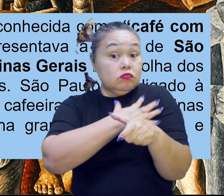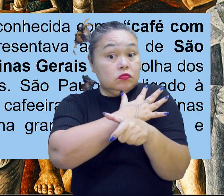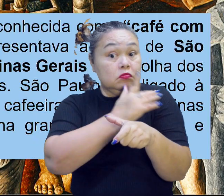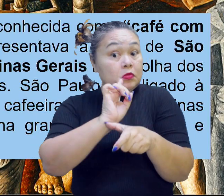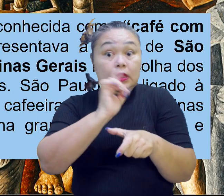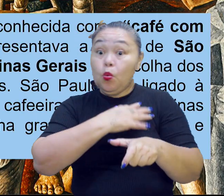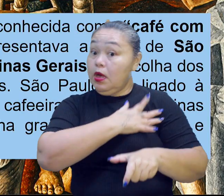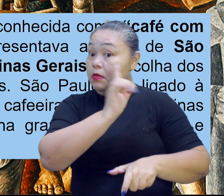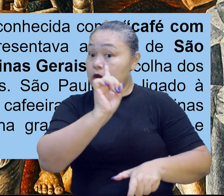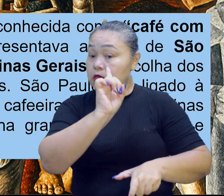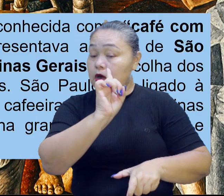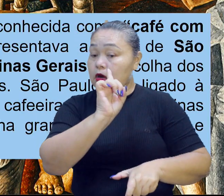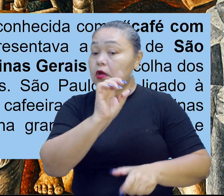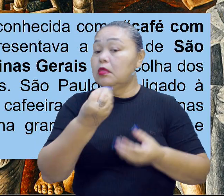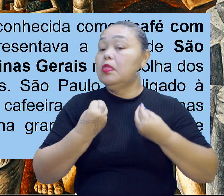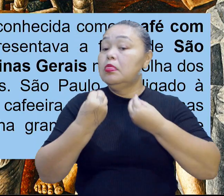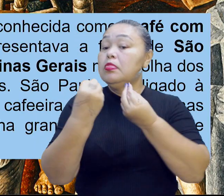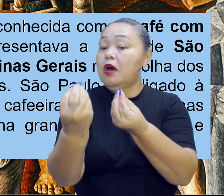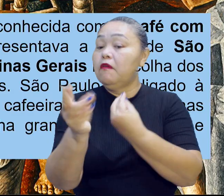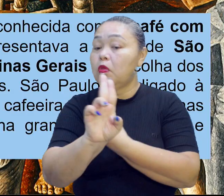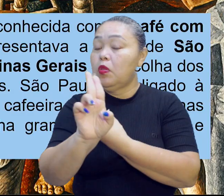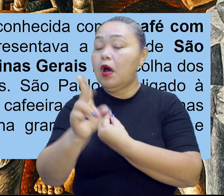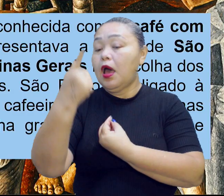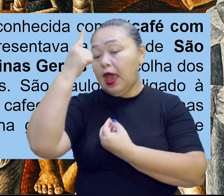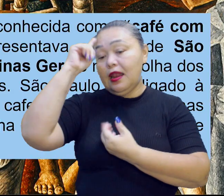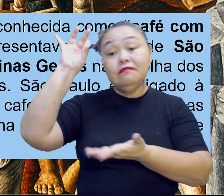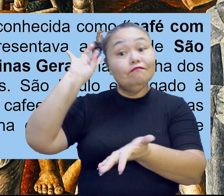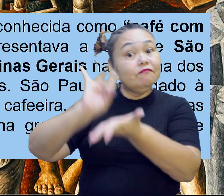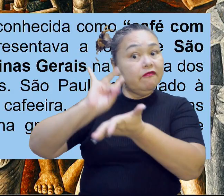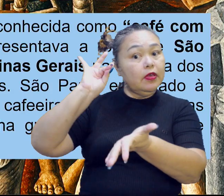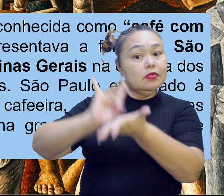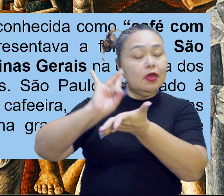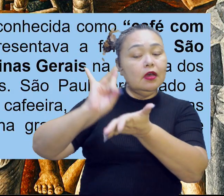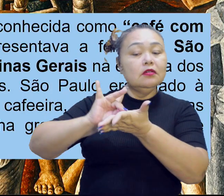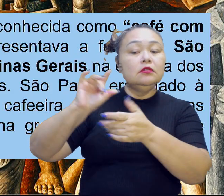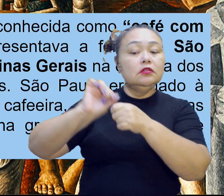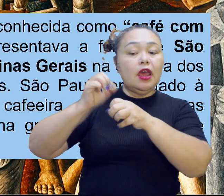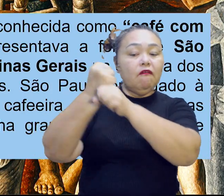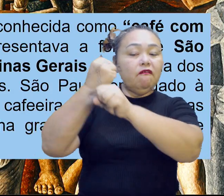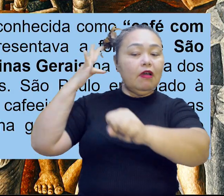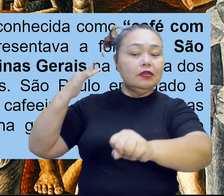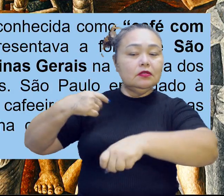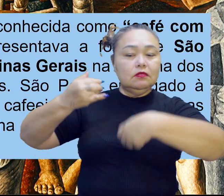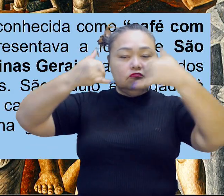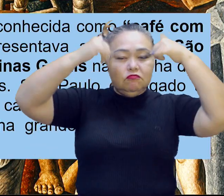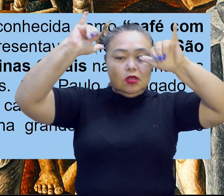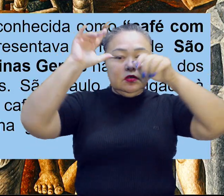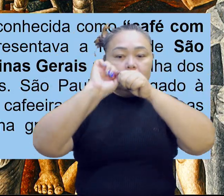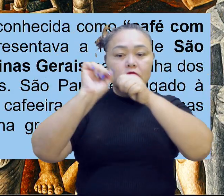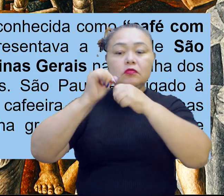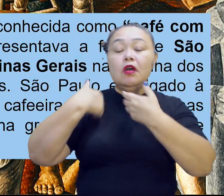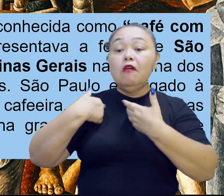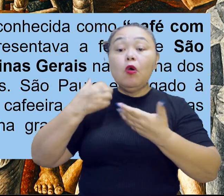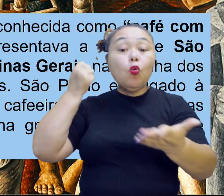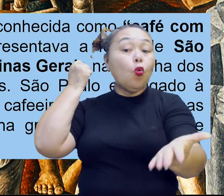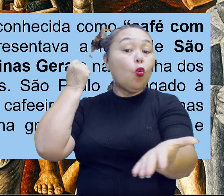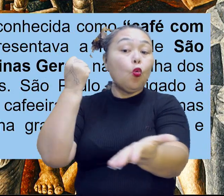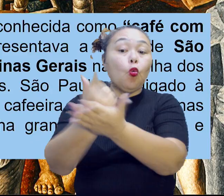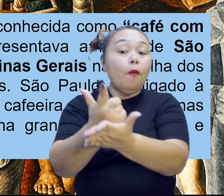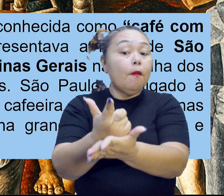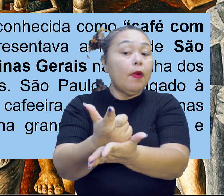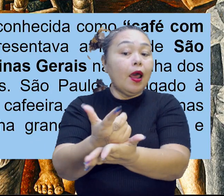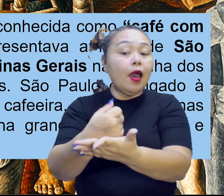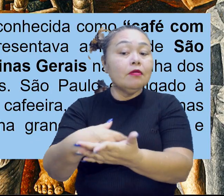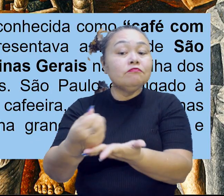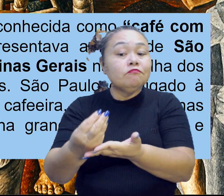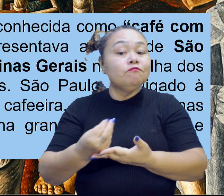são militares, e sim fazendeiros, vão comprar as patentes de militar, coronel, e vão ser